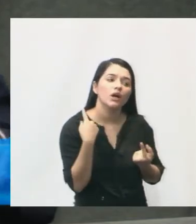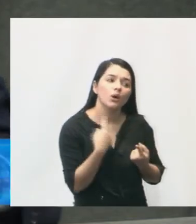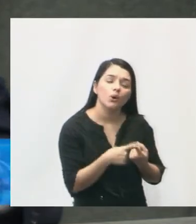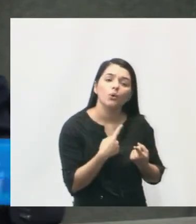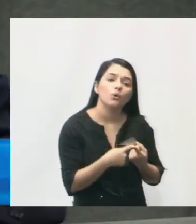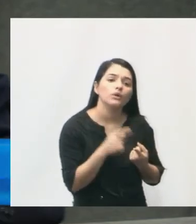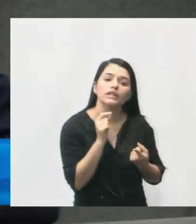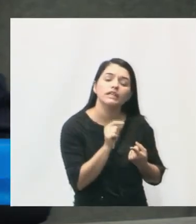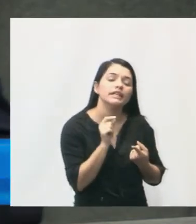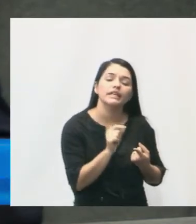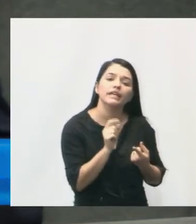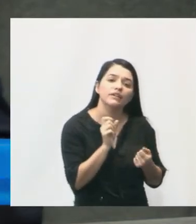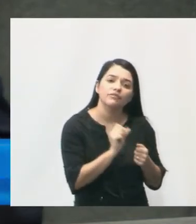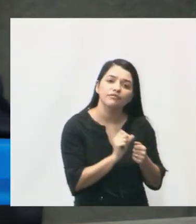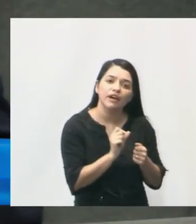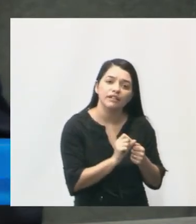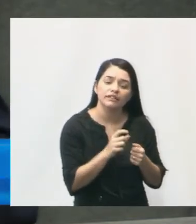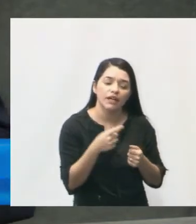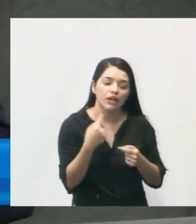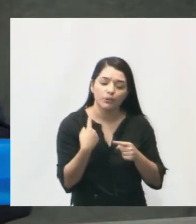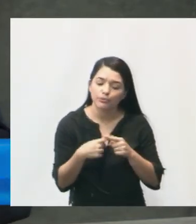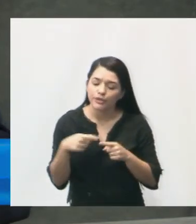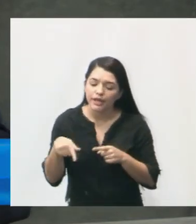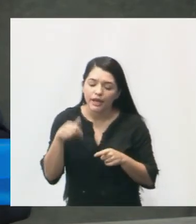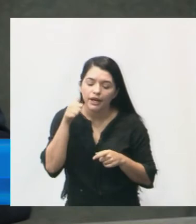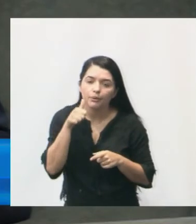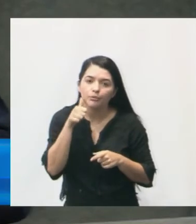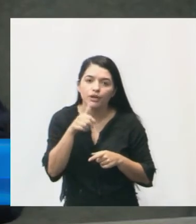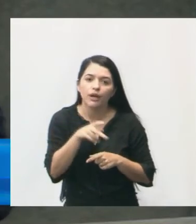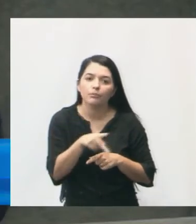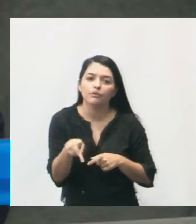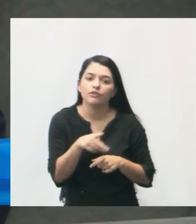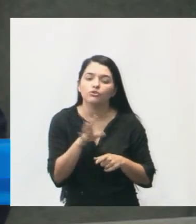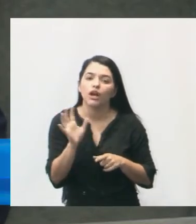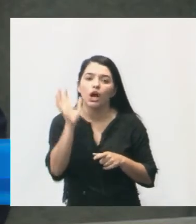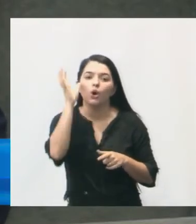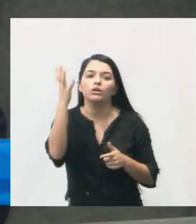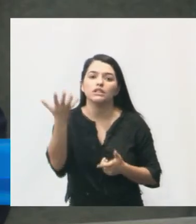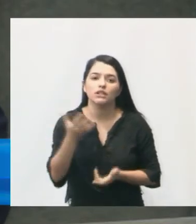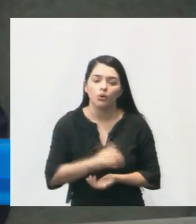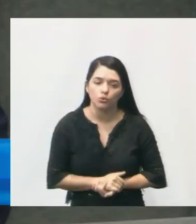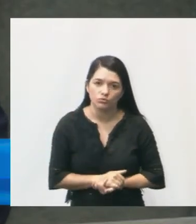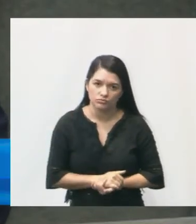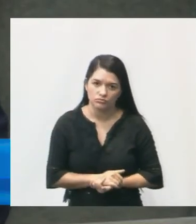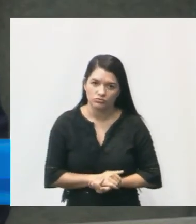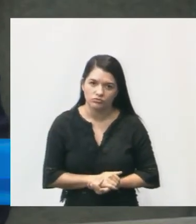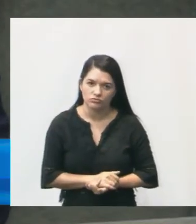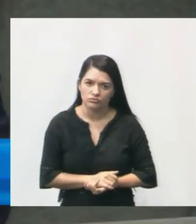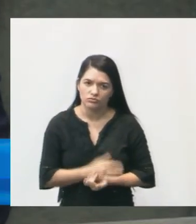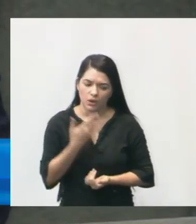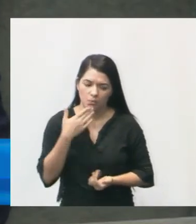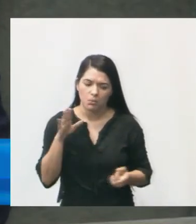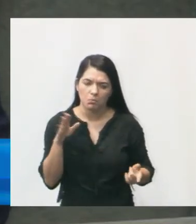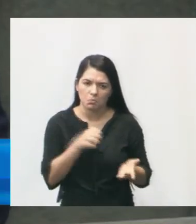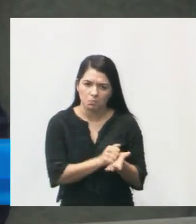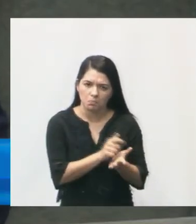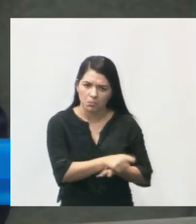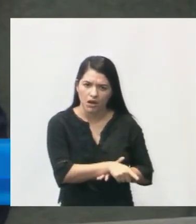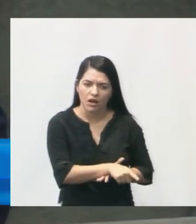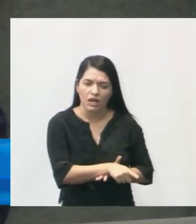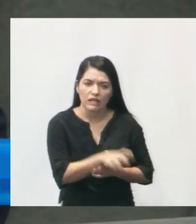com relação a essa ameaça que aconteceu na escola Alberto Almeida? Isso eu mandei essa mensagem na